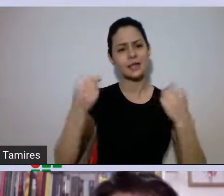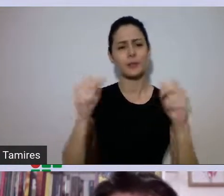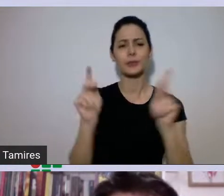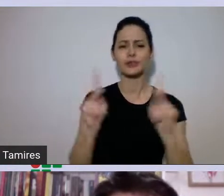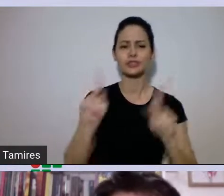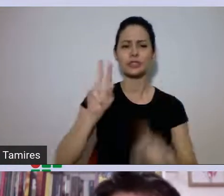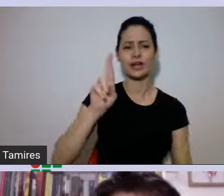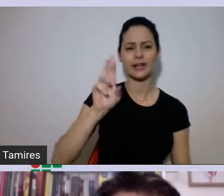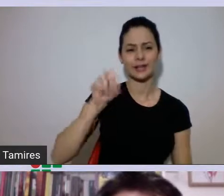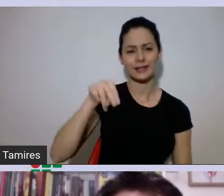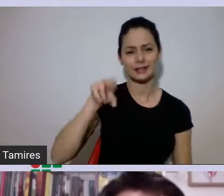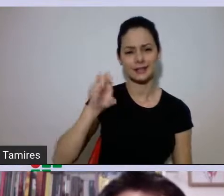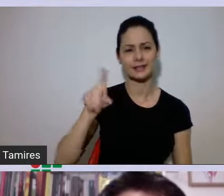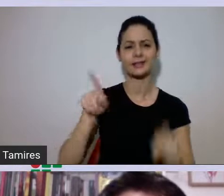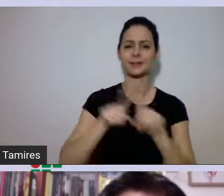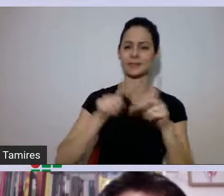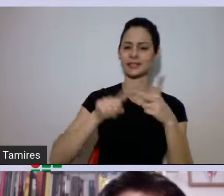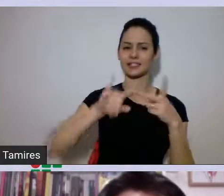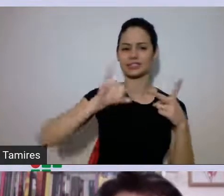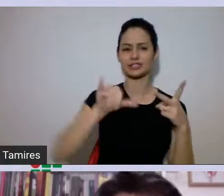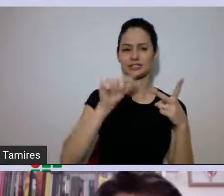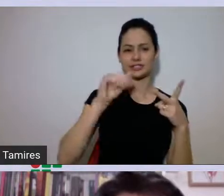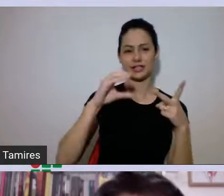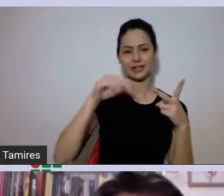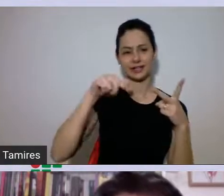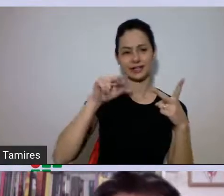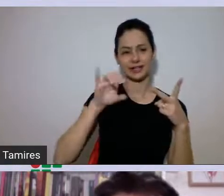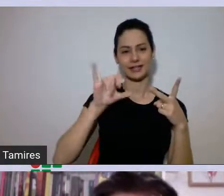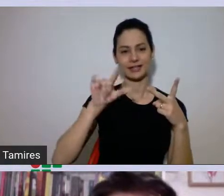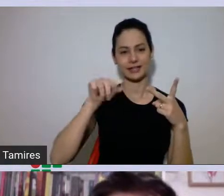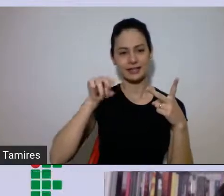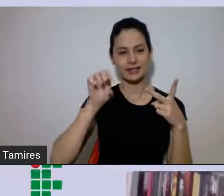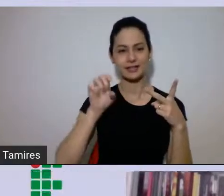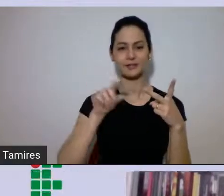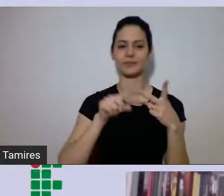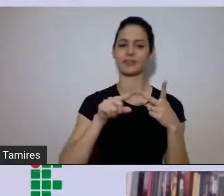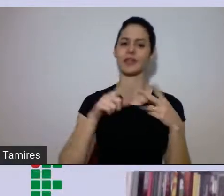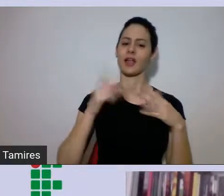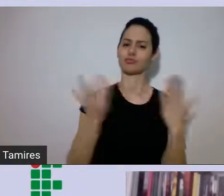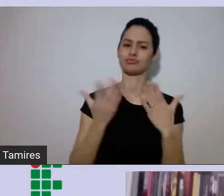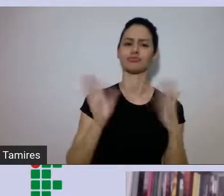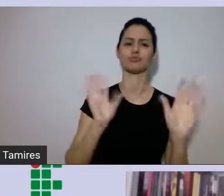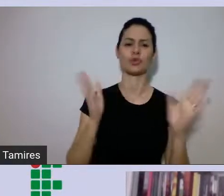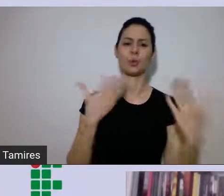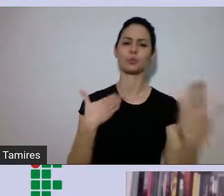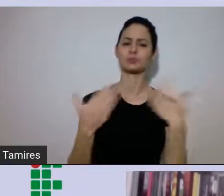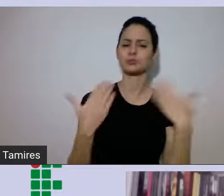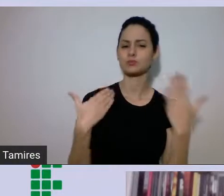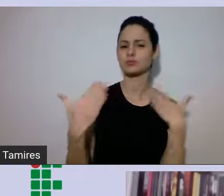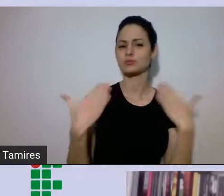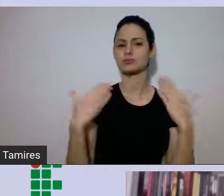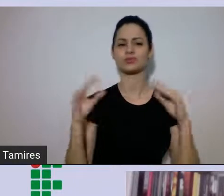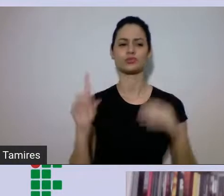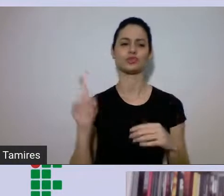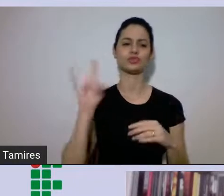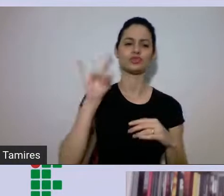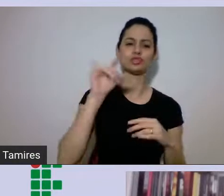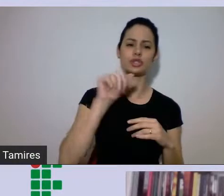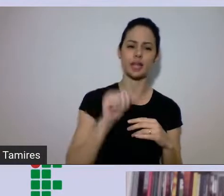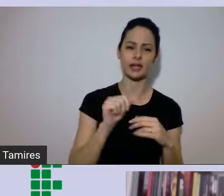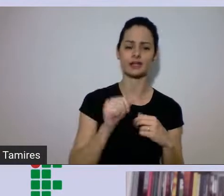professora Jaqueline durante esse processo, né? A gente já está conversando sobre uma data e